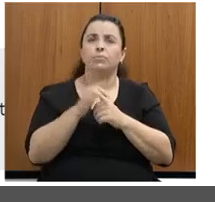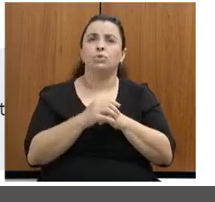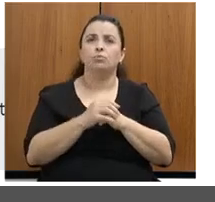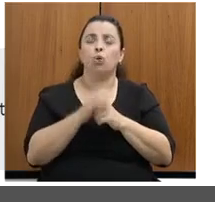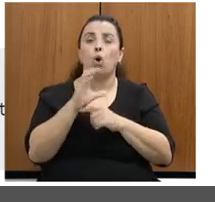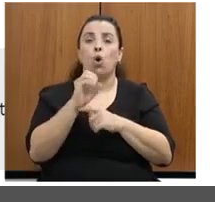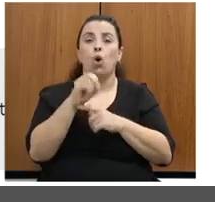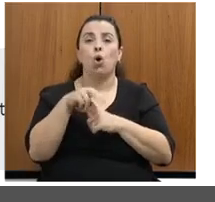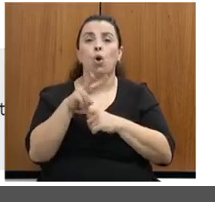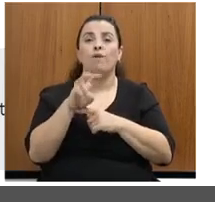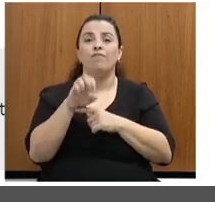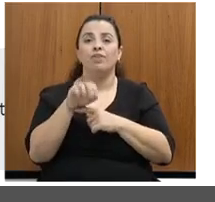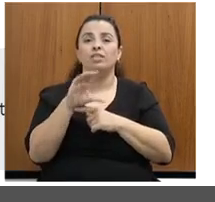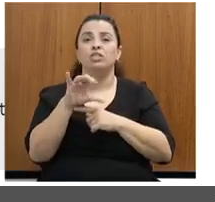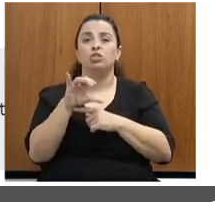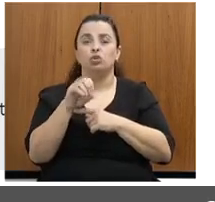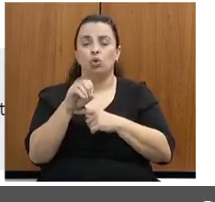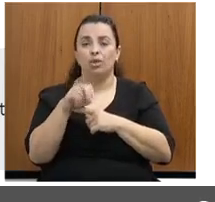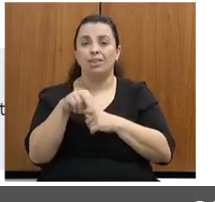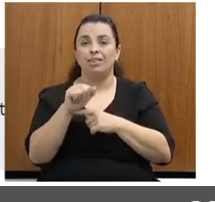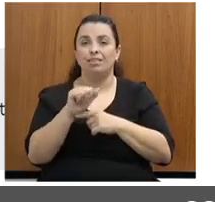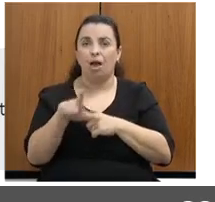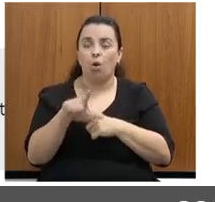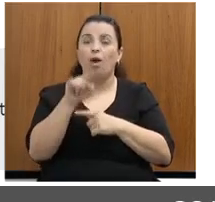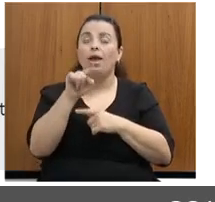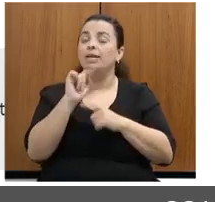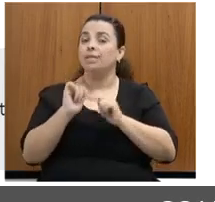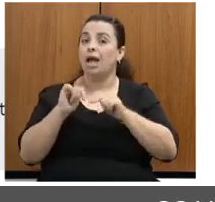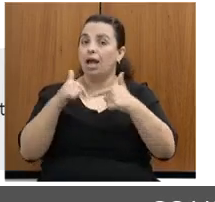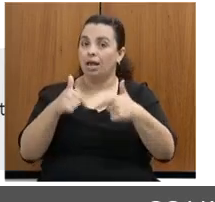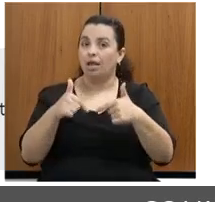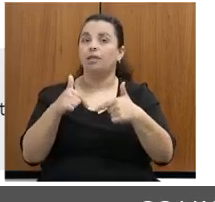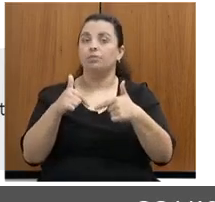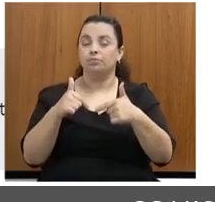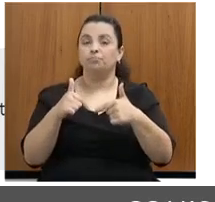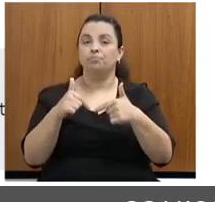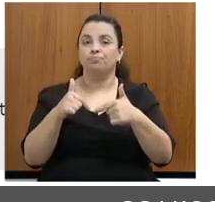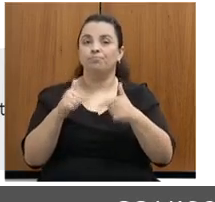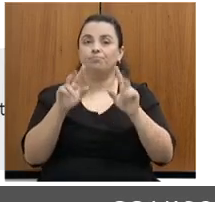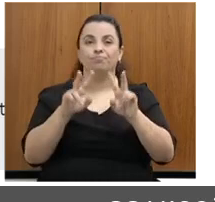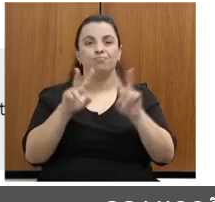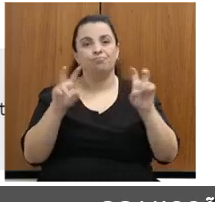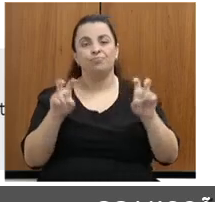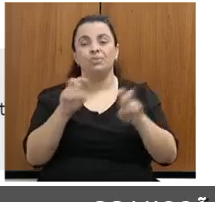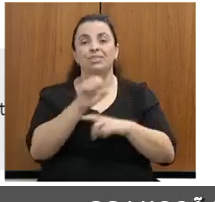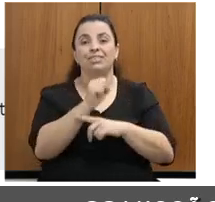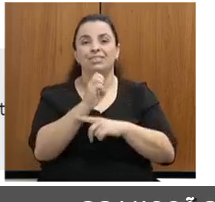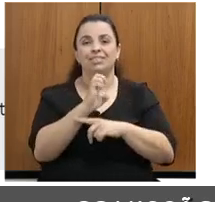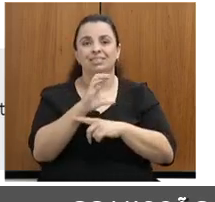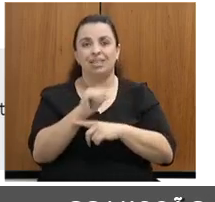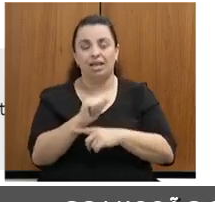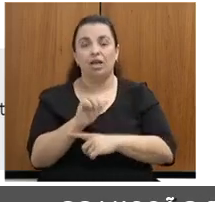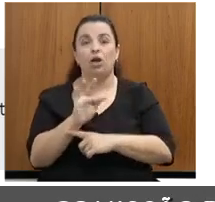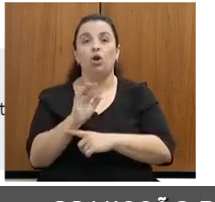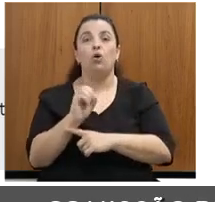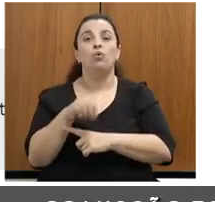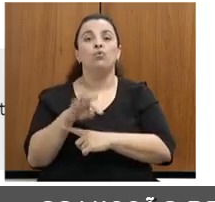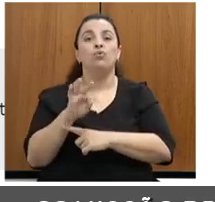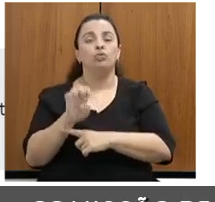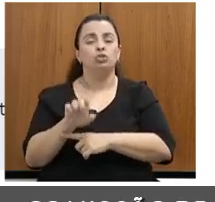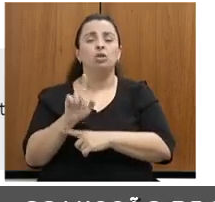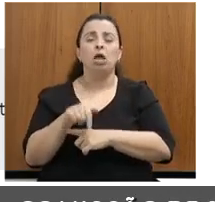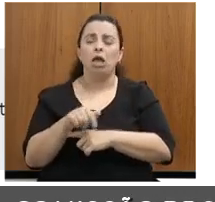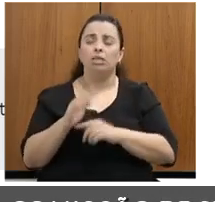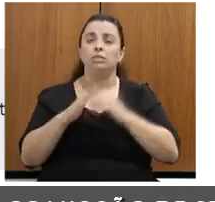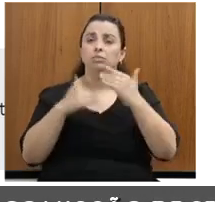correcional trago destaque para esta operação seca fonte que é uma operação desenvolvida pela própria Polícia